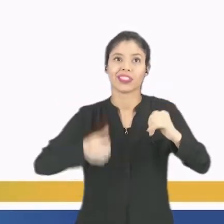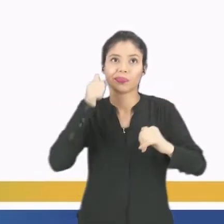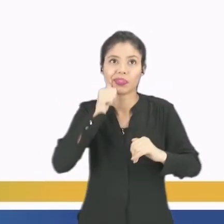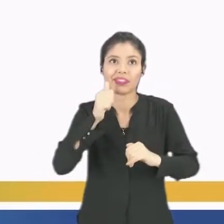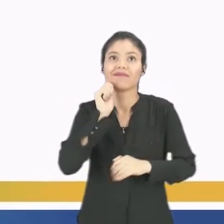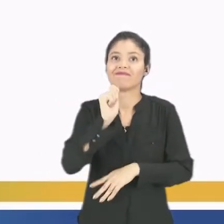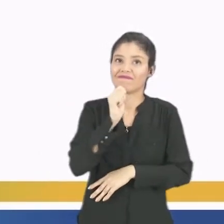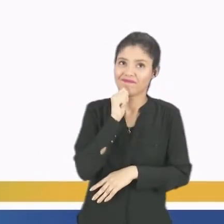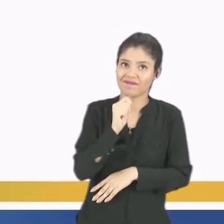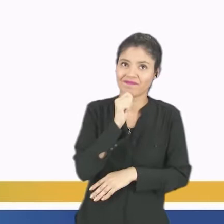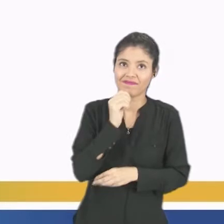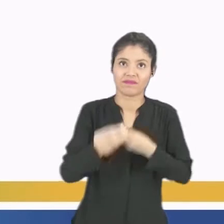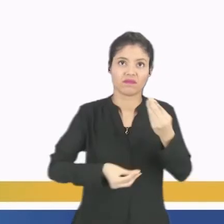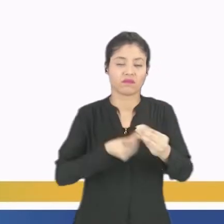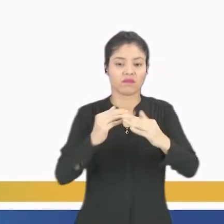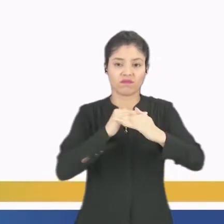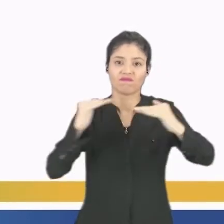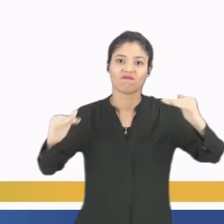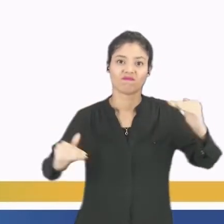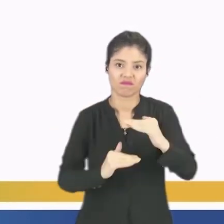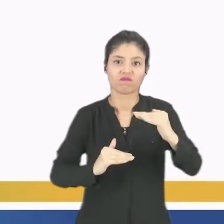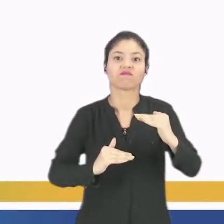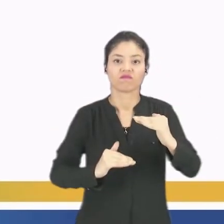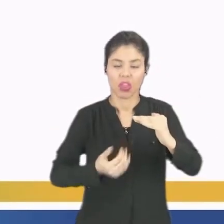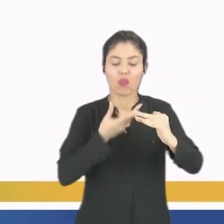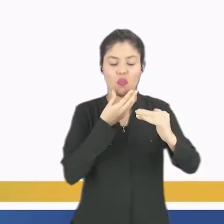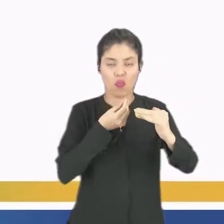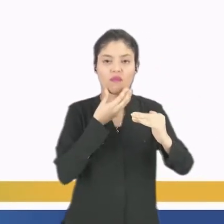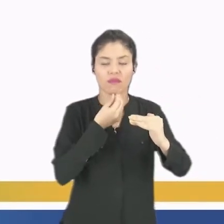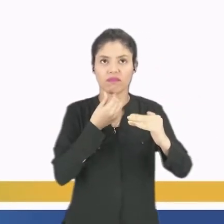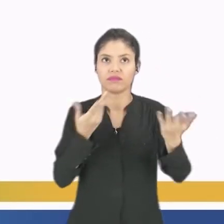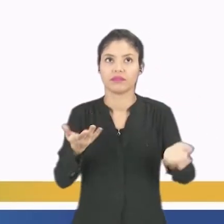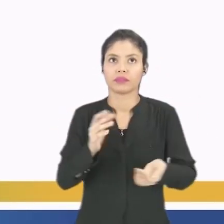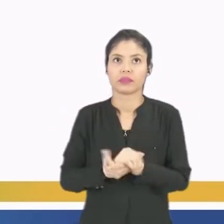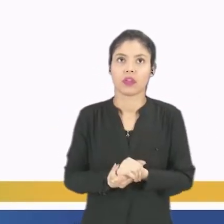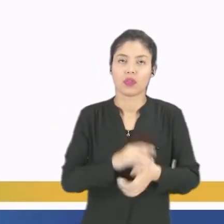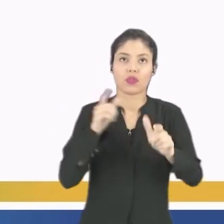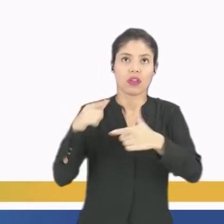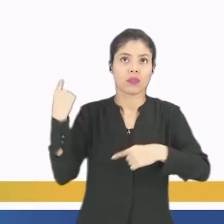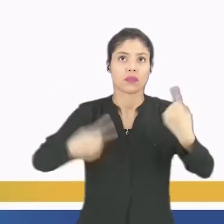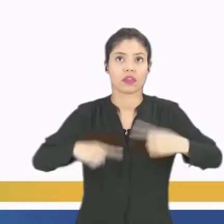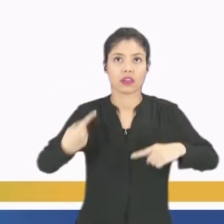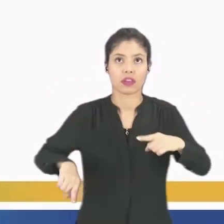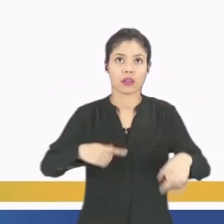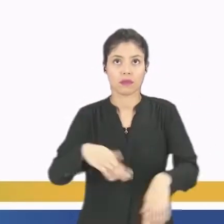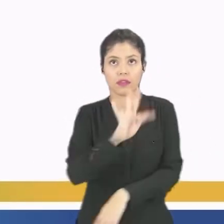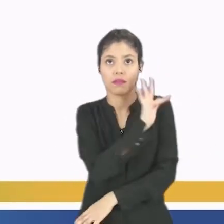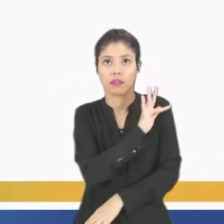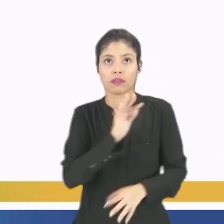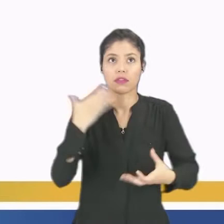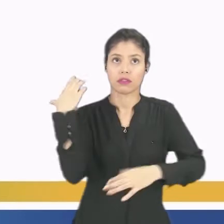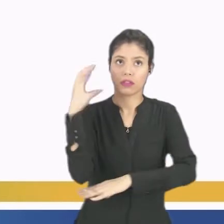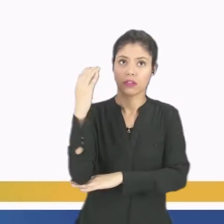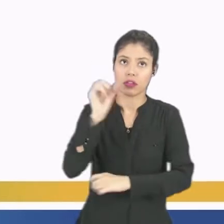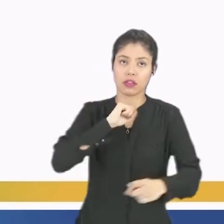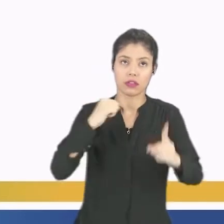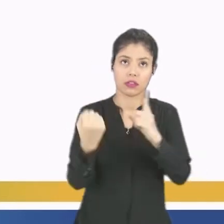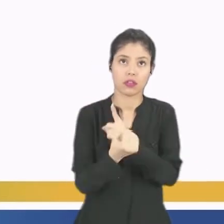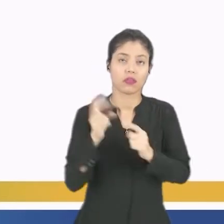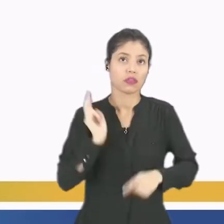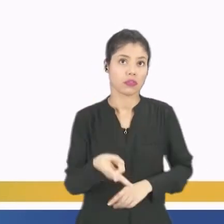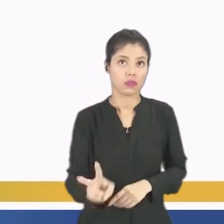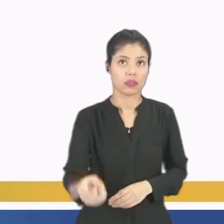mulher ainda é tratada de maneira desigual em relação ao homem. Os espaços políticos, acadêmicos e científicos e